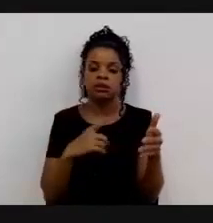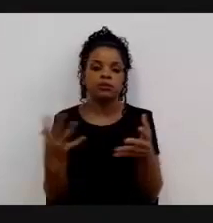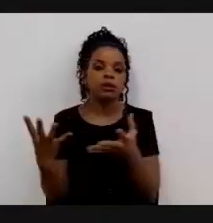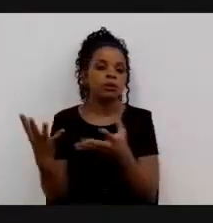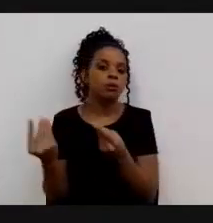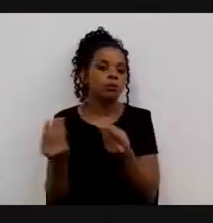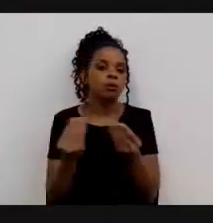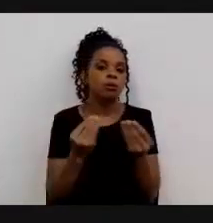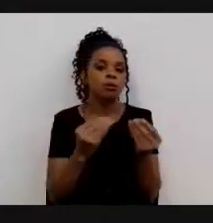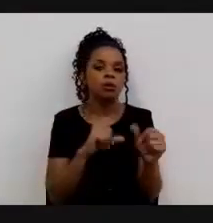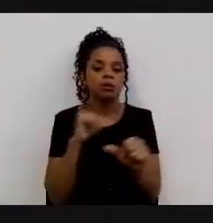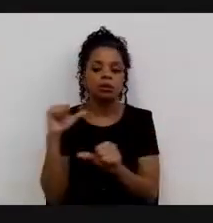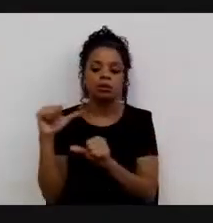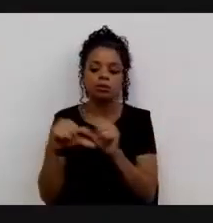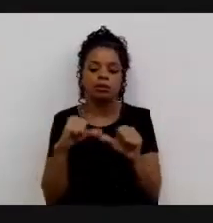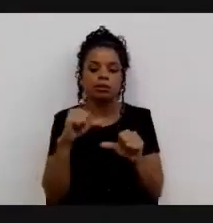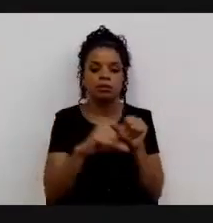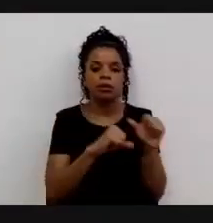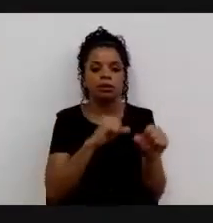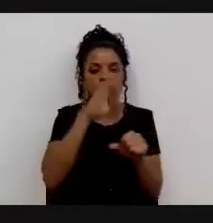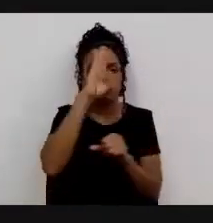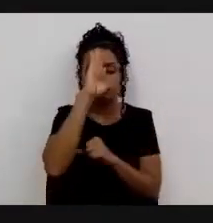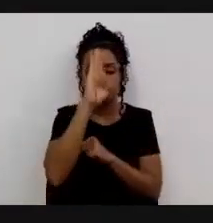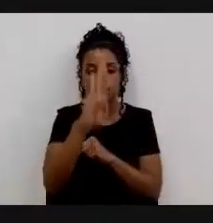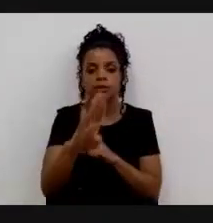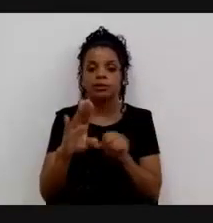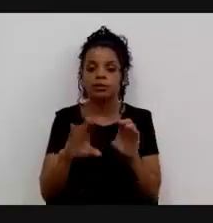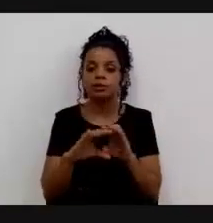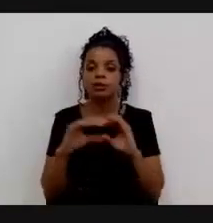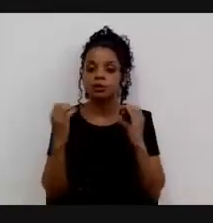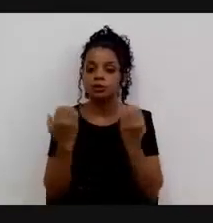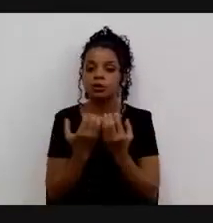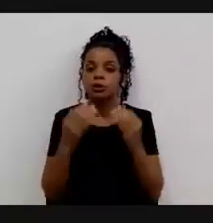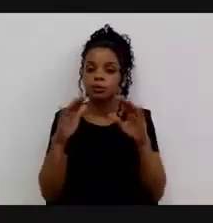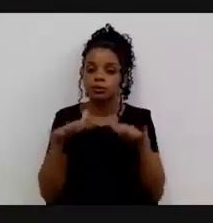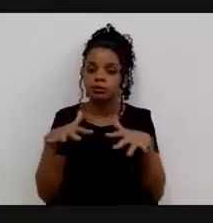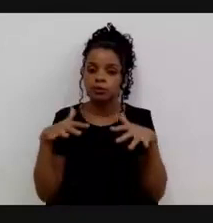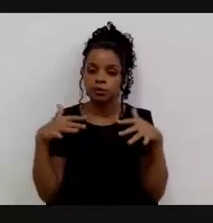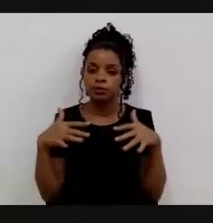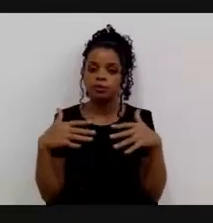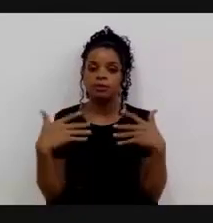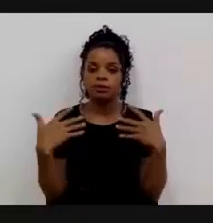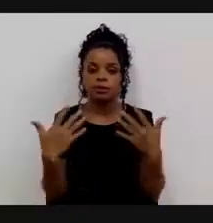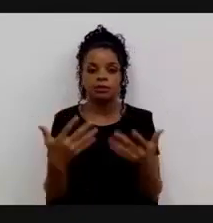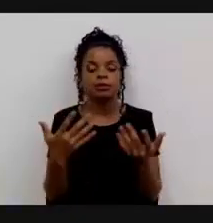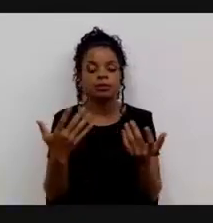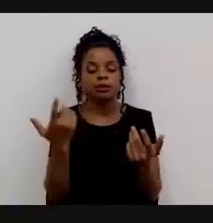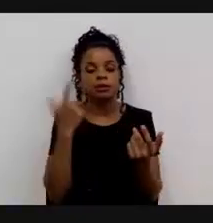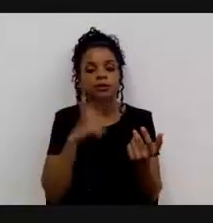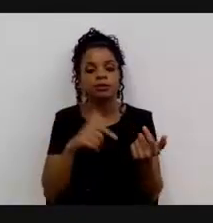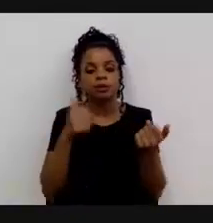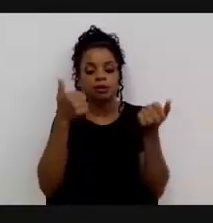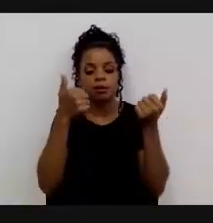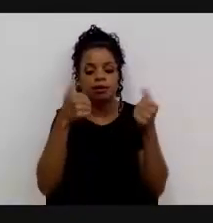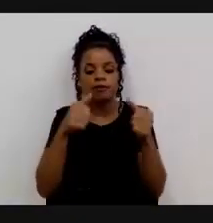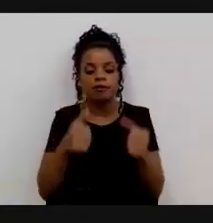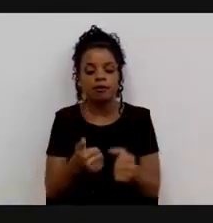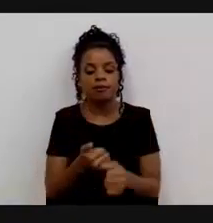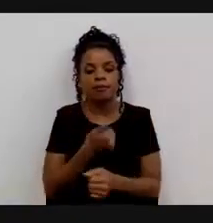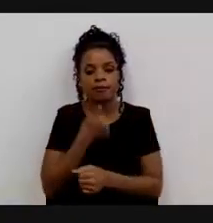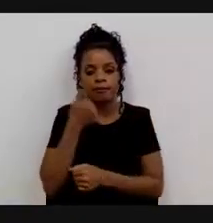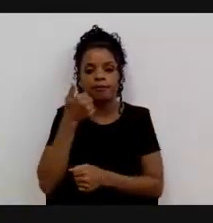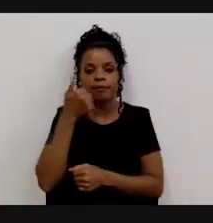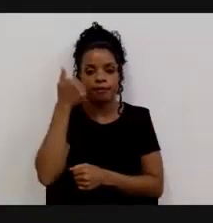das comissões, e isso interferiu na própria análise dos dados. Então, para ter uma análise de dados mais